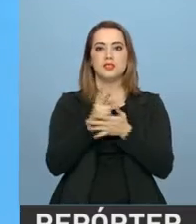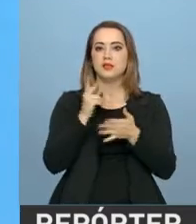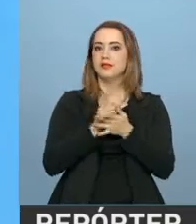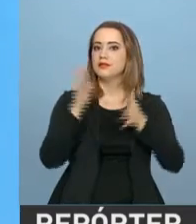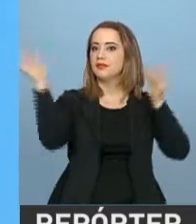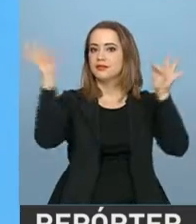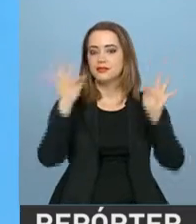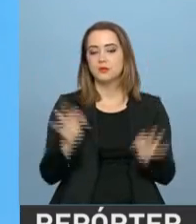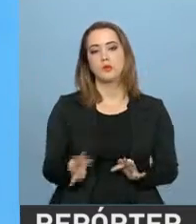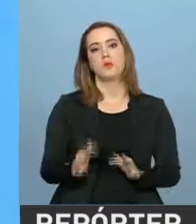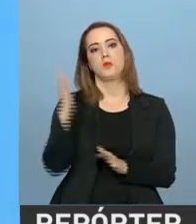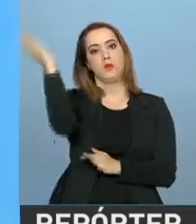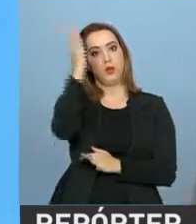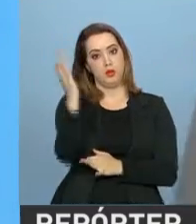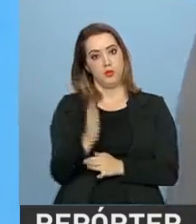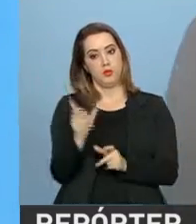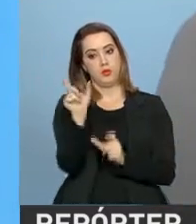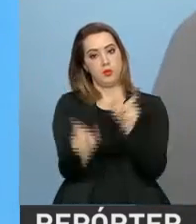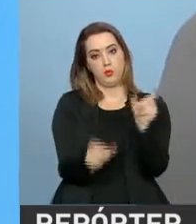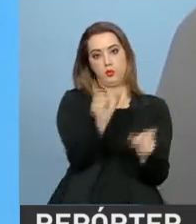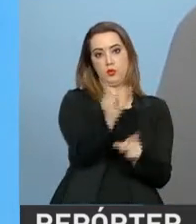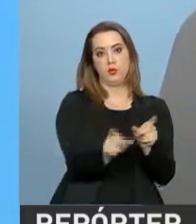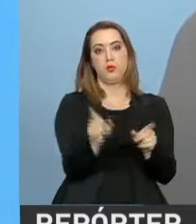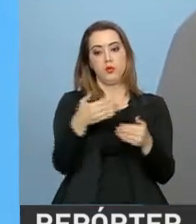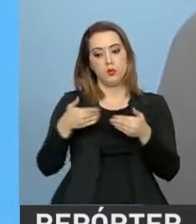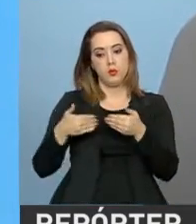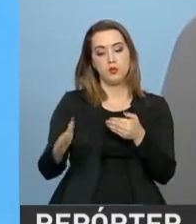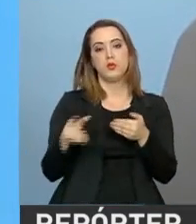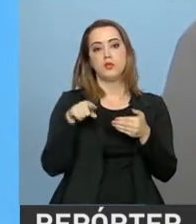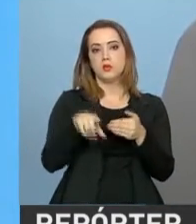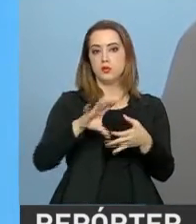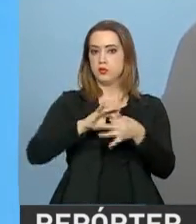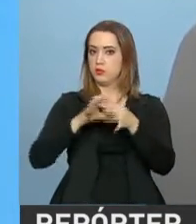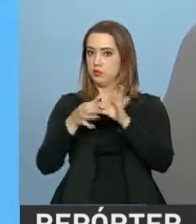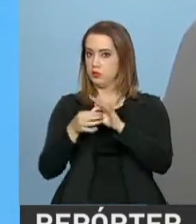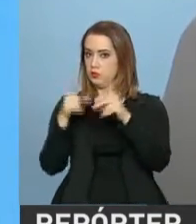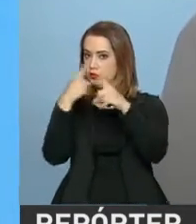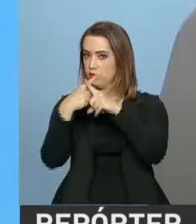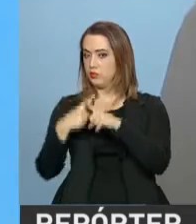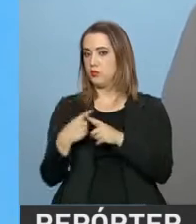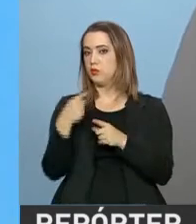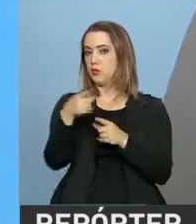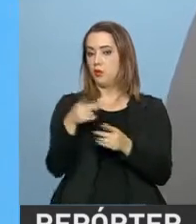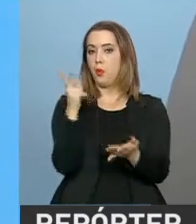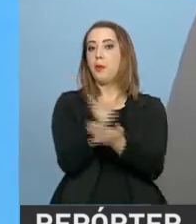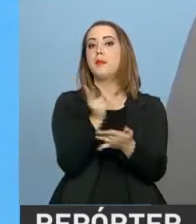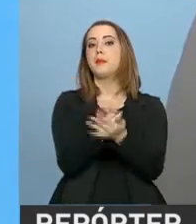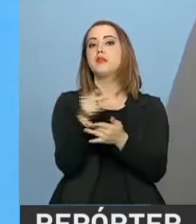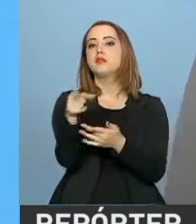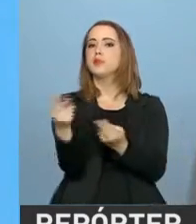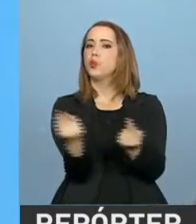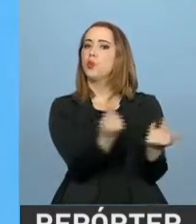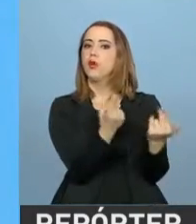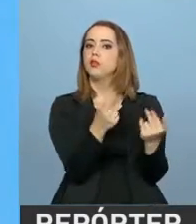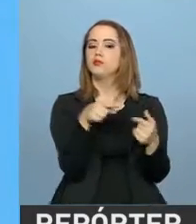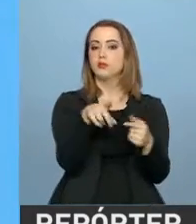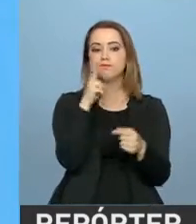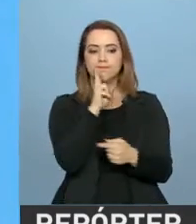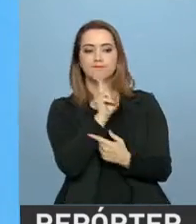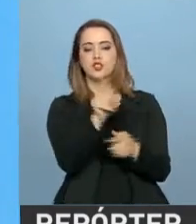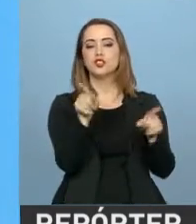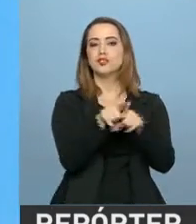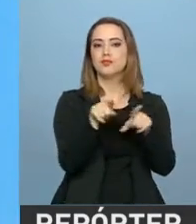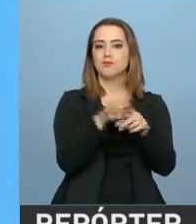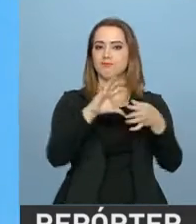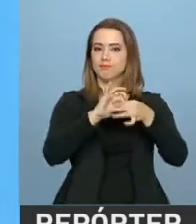entusiasmo que os brasileiros demonstraram na abertura e durante os Jogos Olímpicos, que este mesmo entusiasmo se verifique